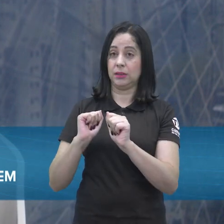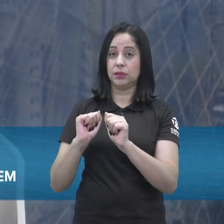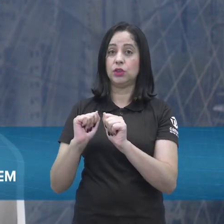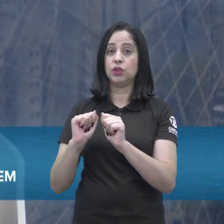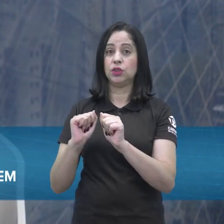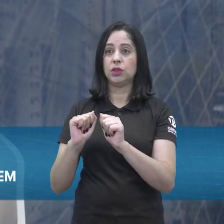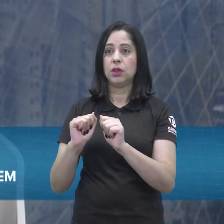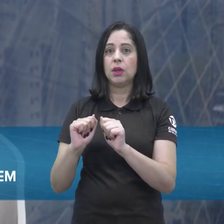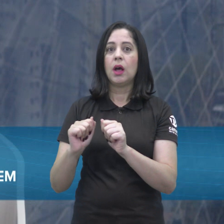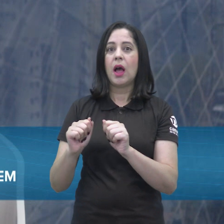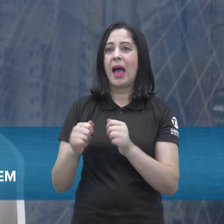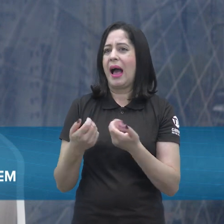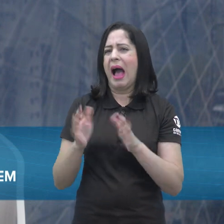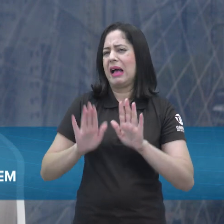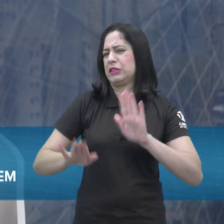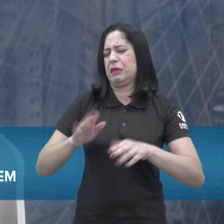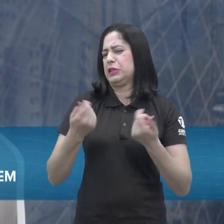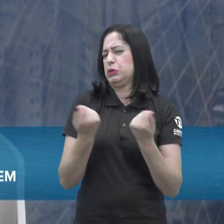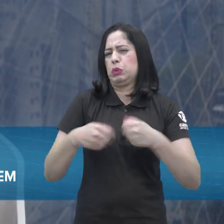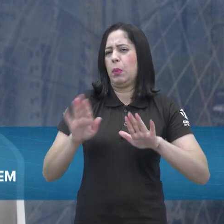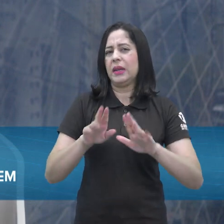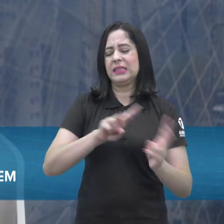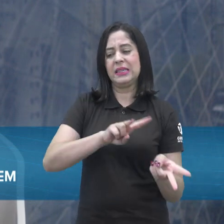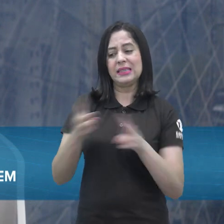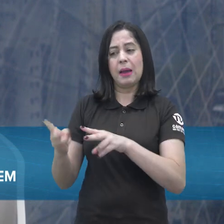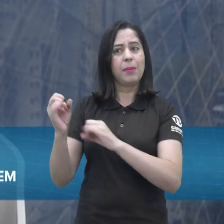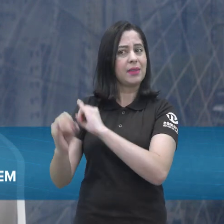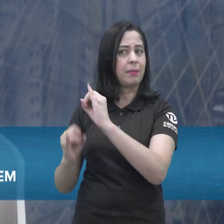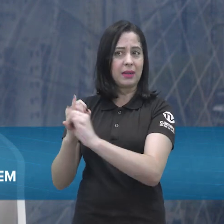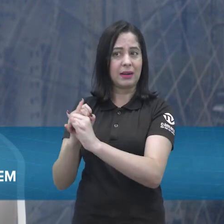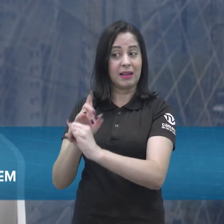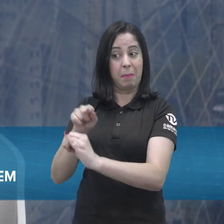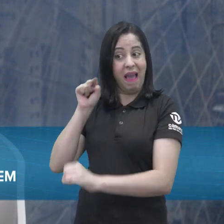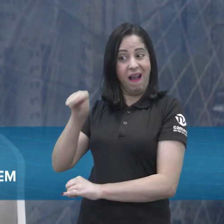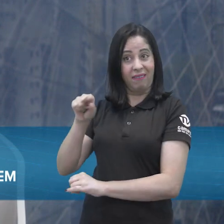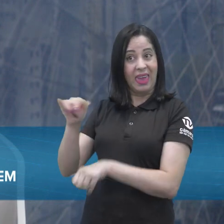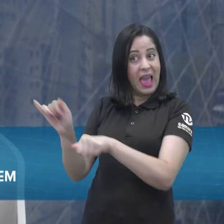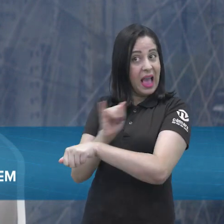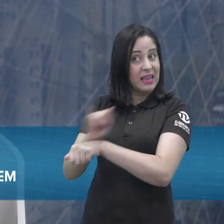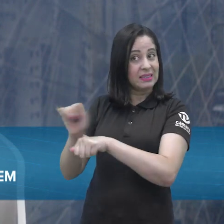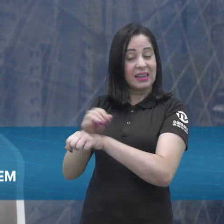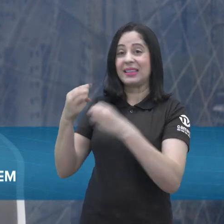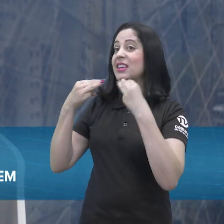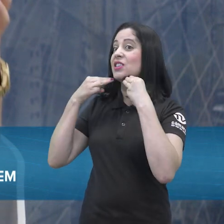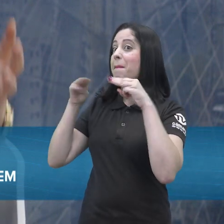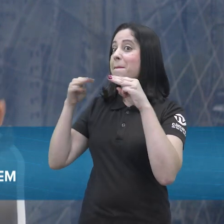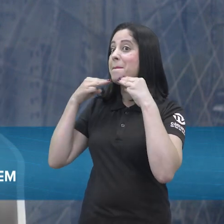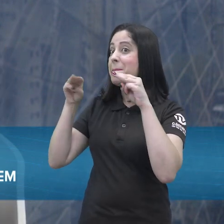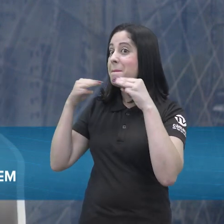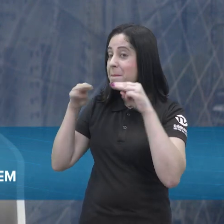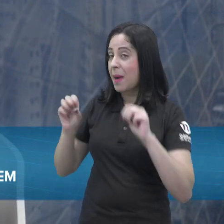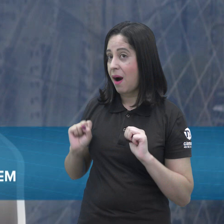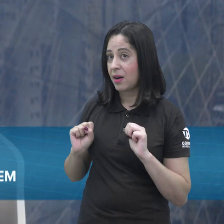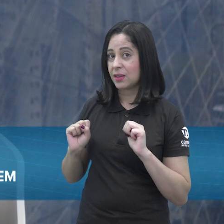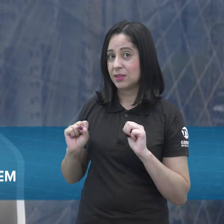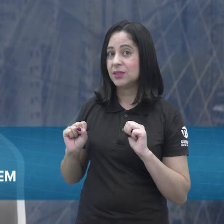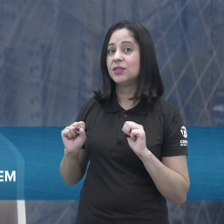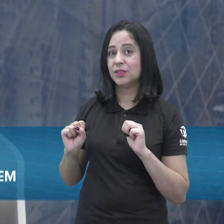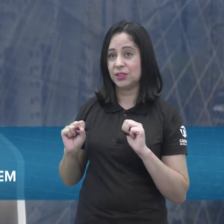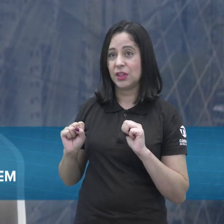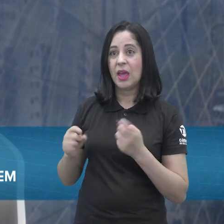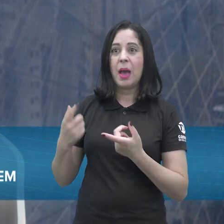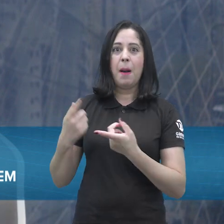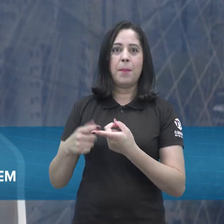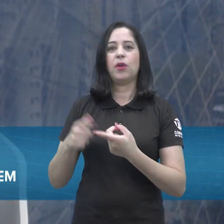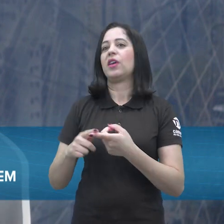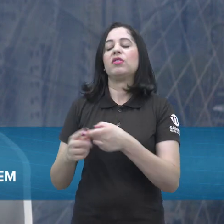oferecendo, Matheus, você precisa ir para o digital. Só que o digital hoje ele é uma ferramenta, né, do marketing. O marketing ele personaliza o serviço, você